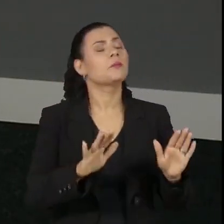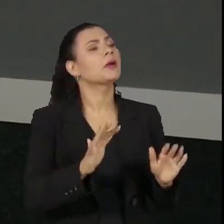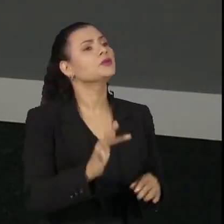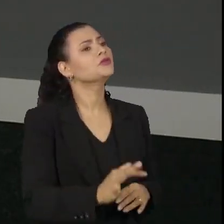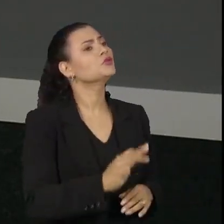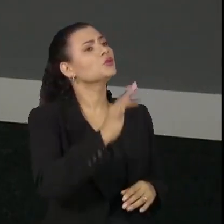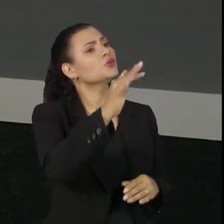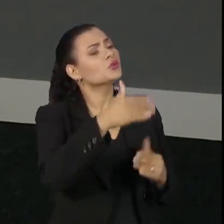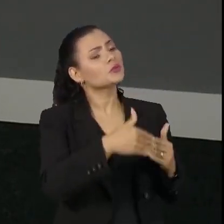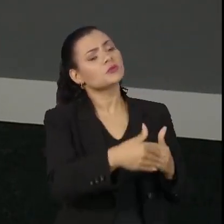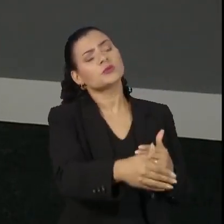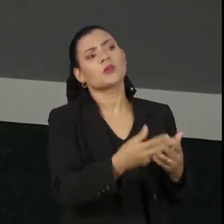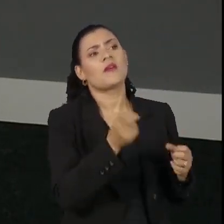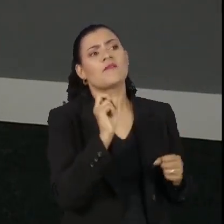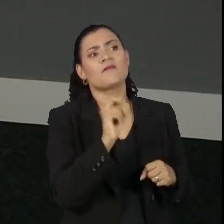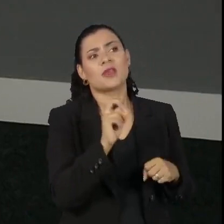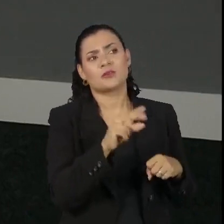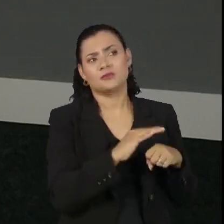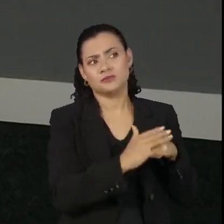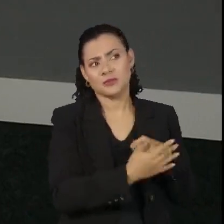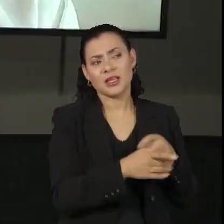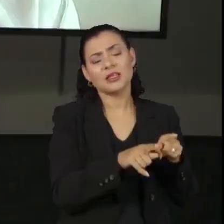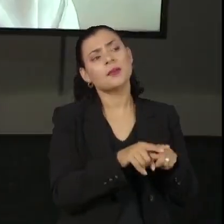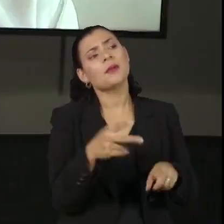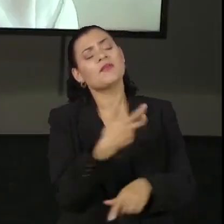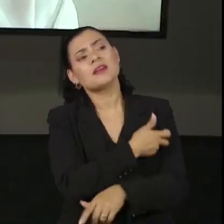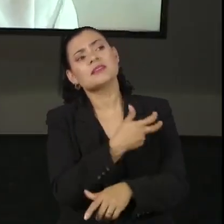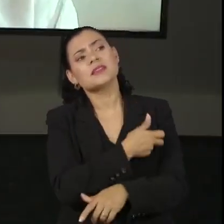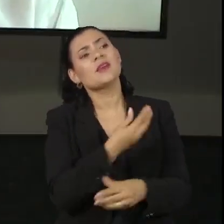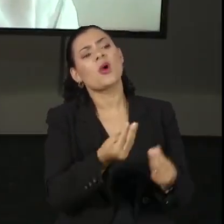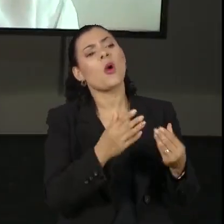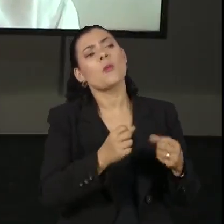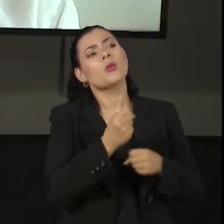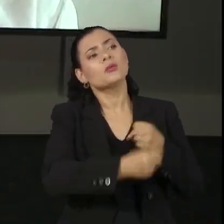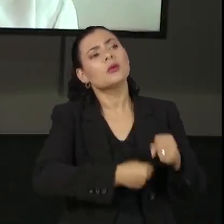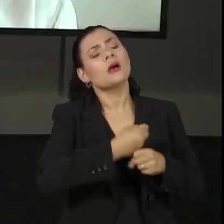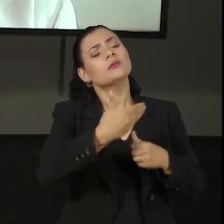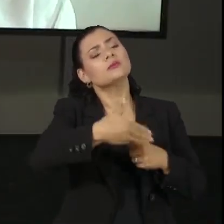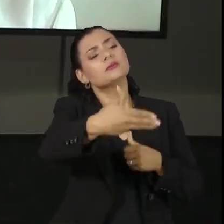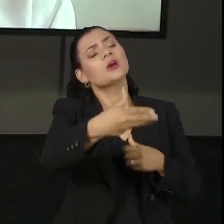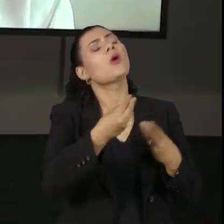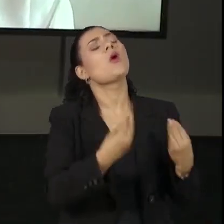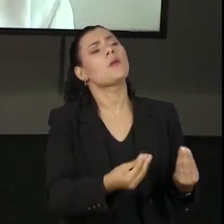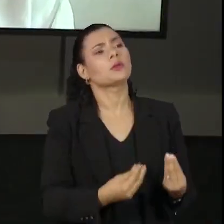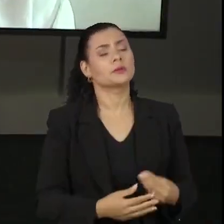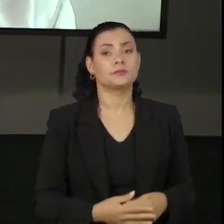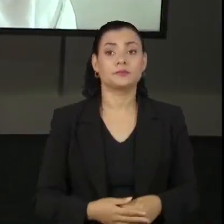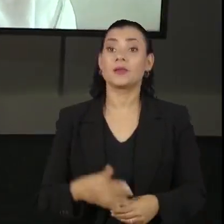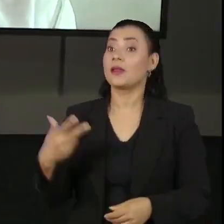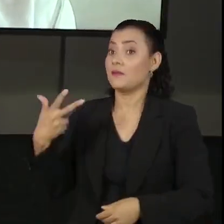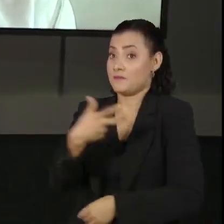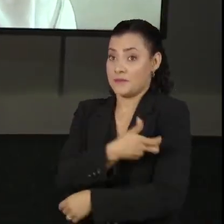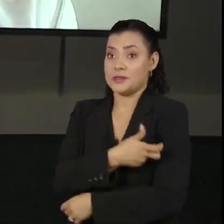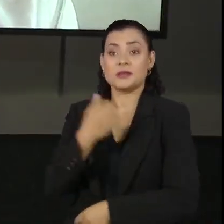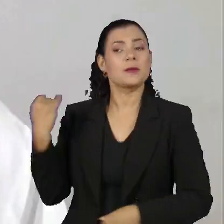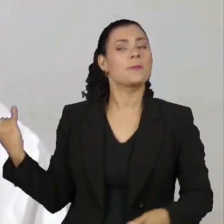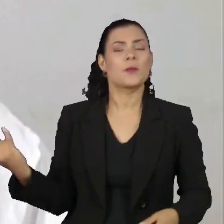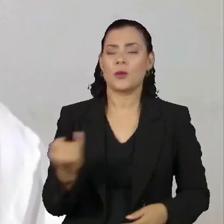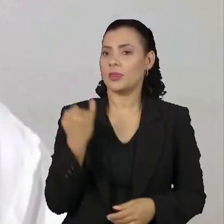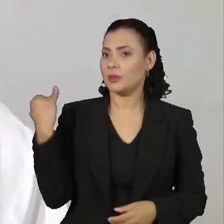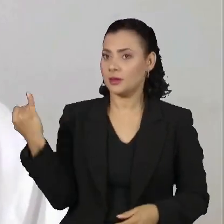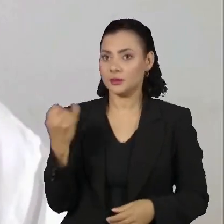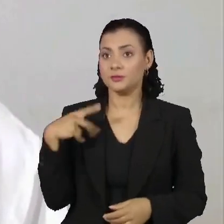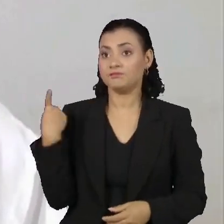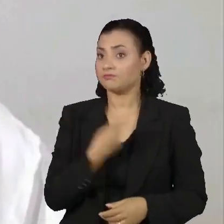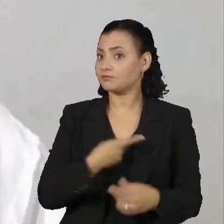futuro sobre o vírus e sobre as imunizações? É muito importante, eu acho que a imunização é muito importante, Nós devemos